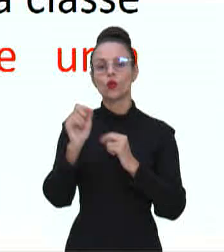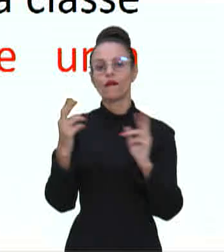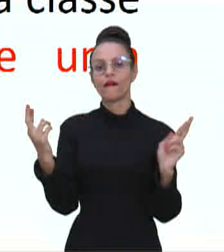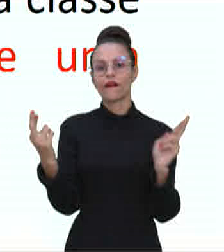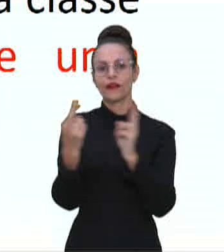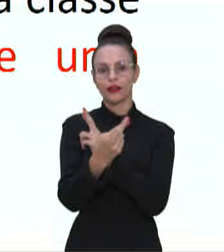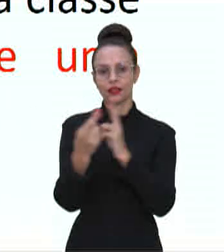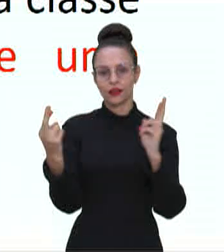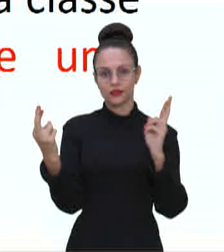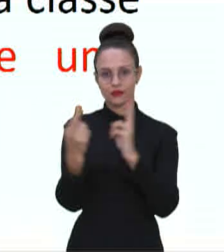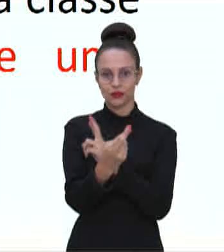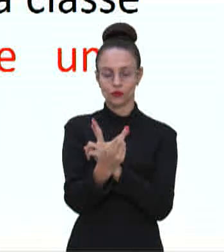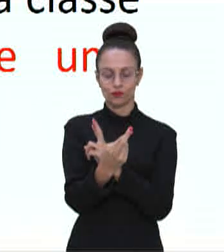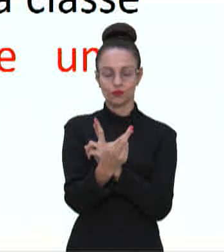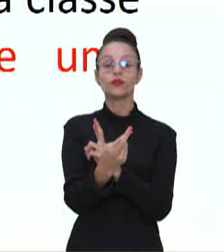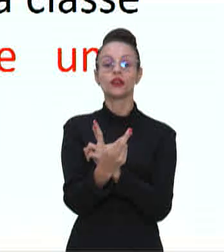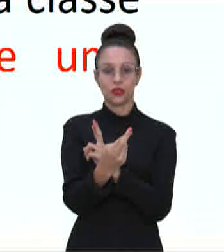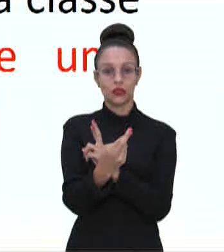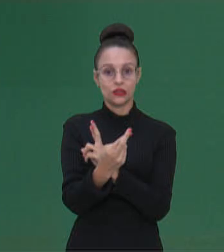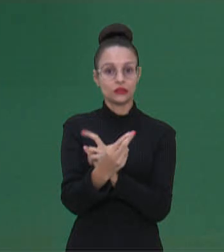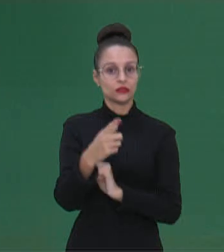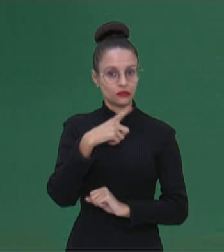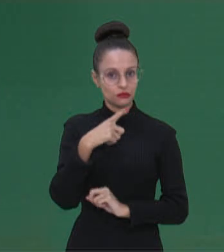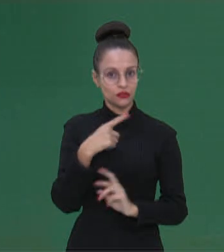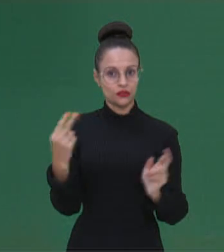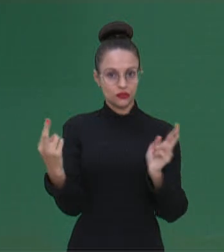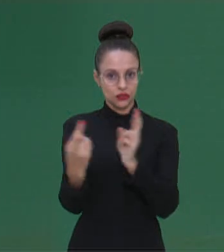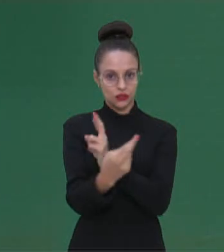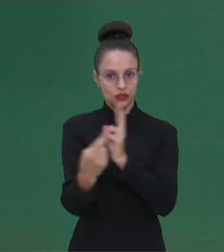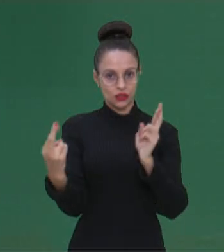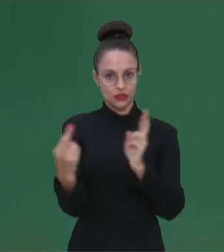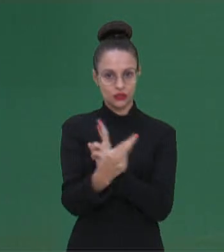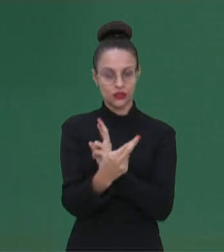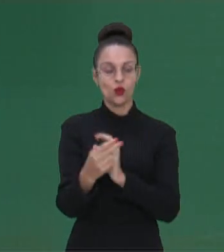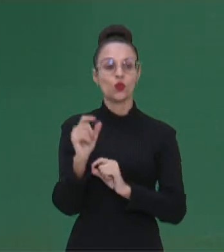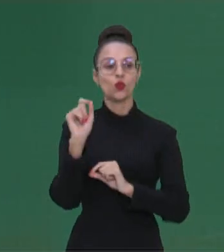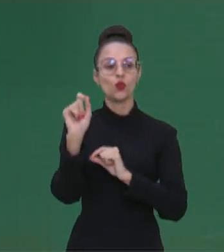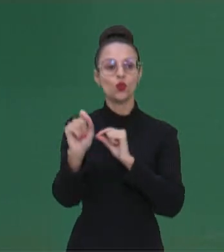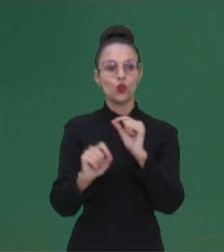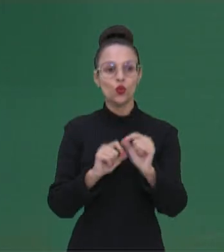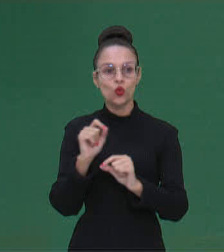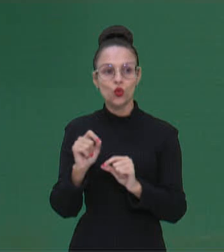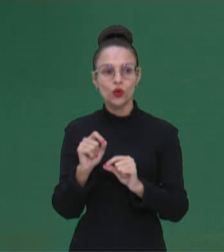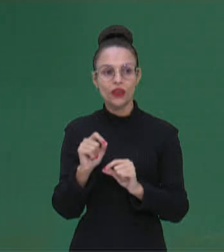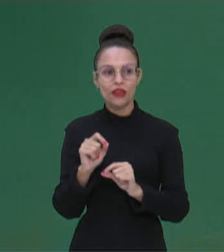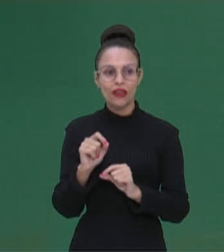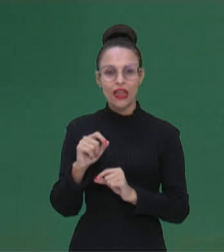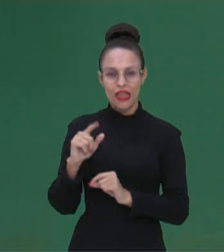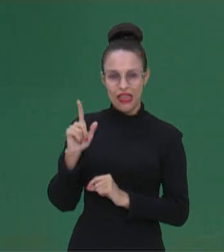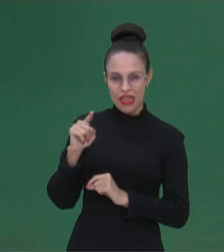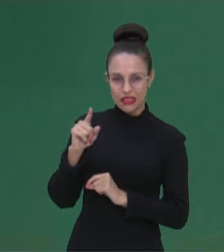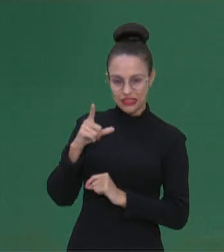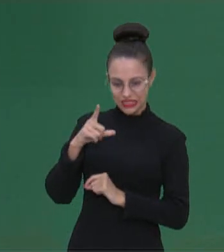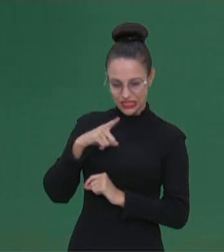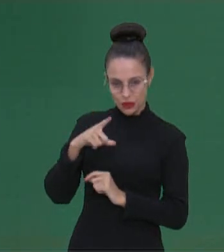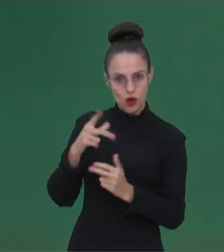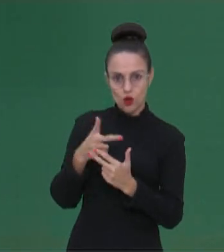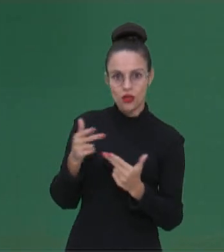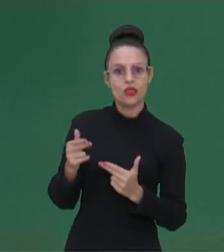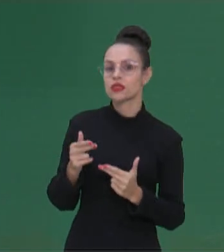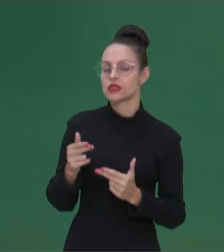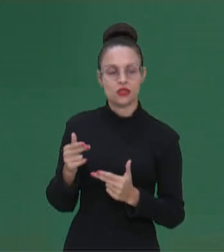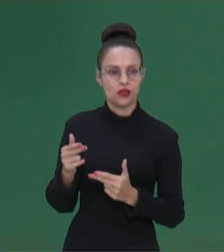relação estabelecida? Ela estabelece uma relação de... Será que é de posse, né? Nesse caso,